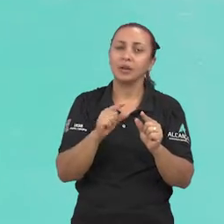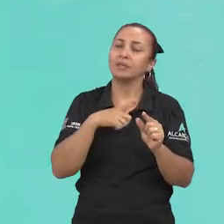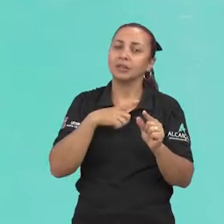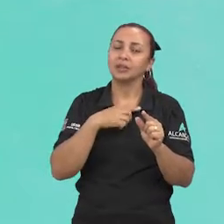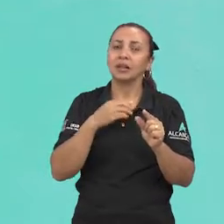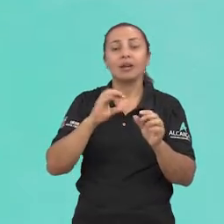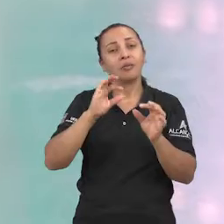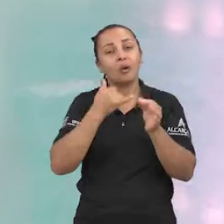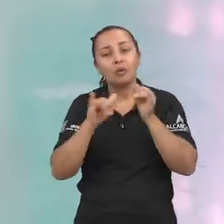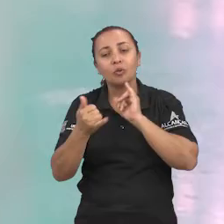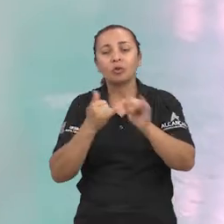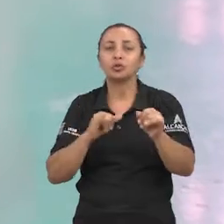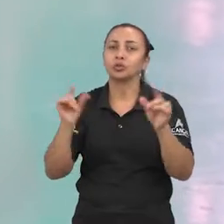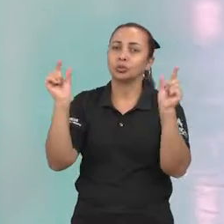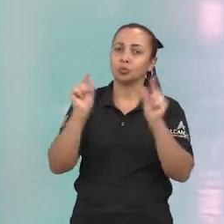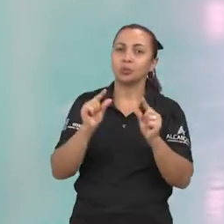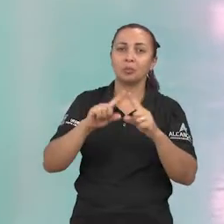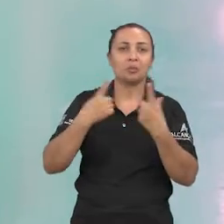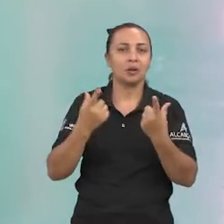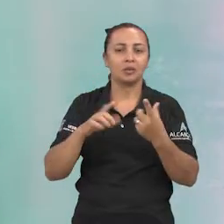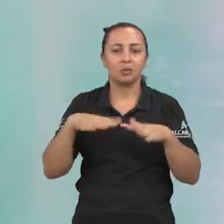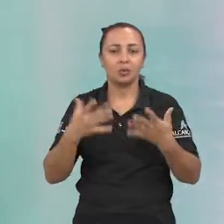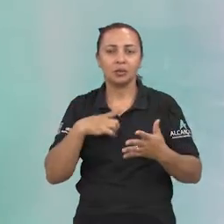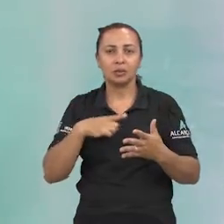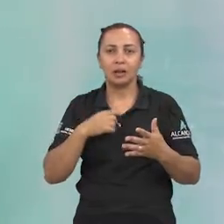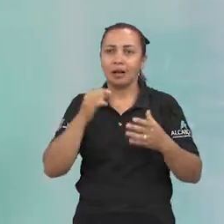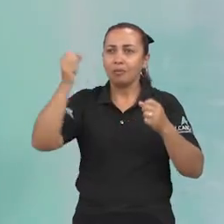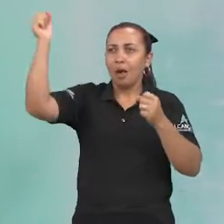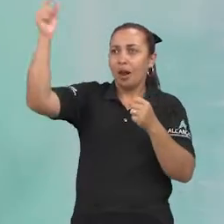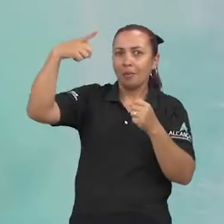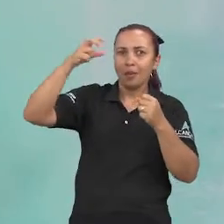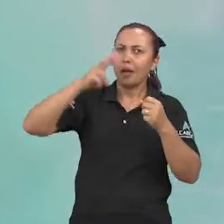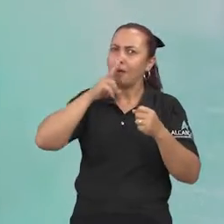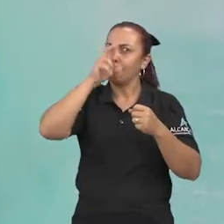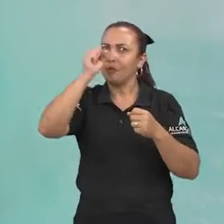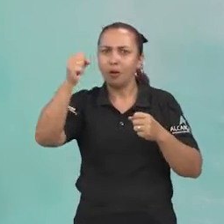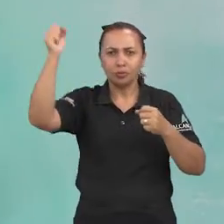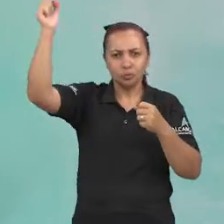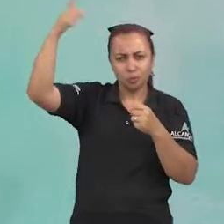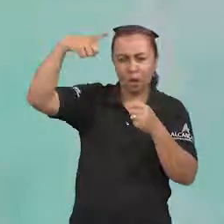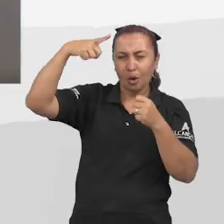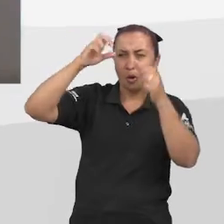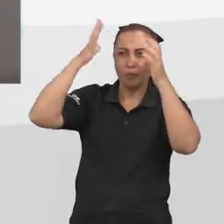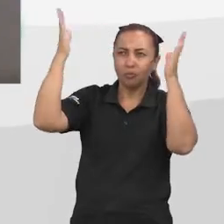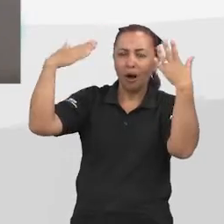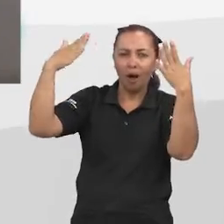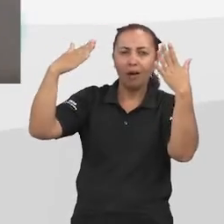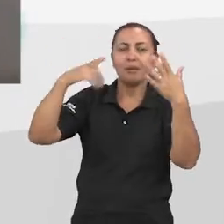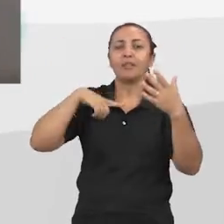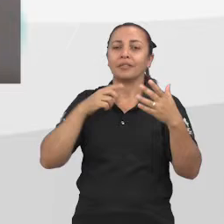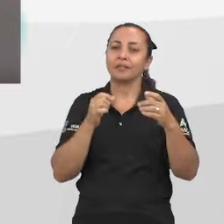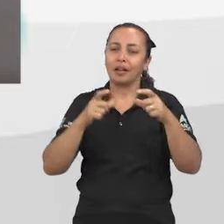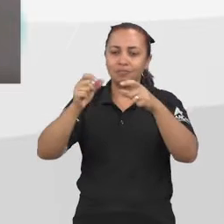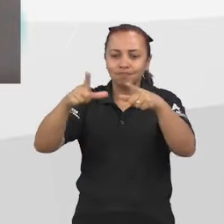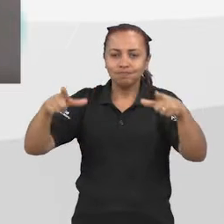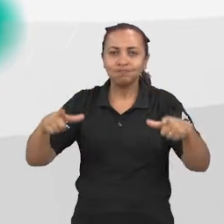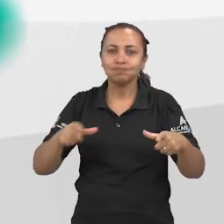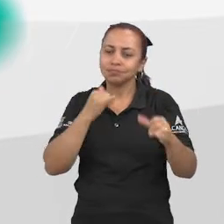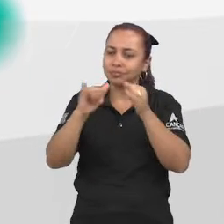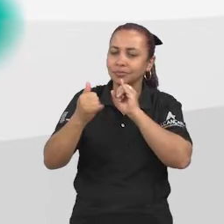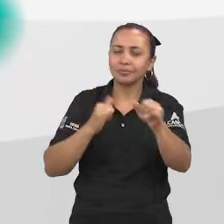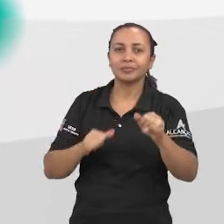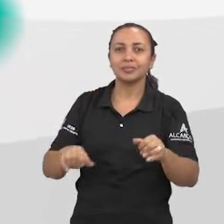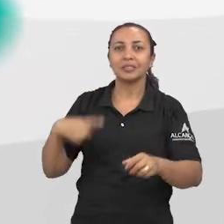gerar uma corrente baixa. Já quando essa luminosidade está alta, é gerada uma potência alta, então a corrente